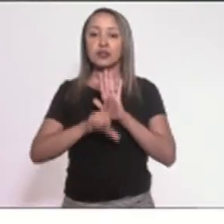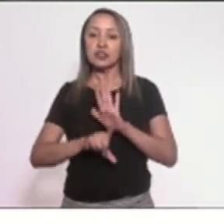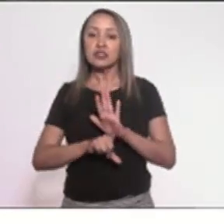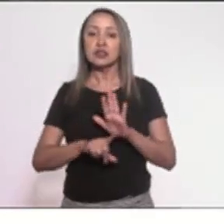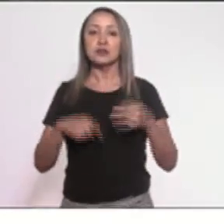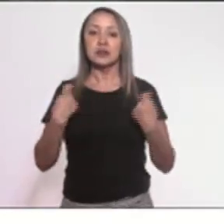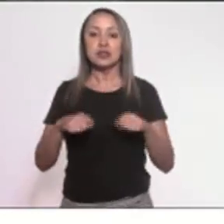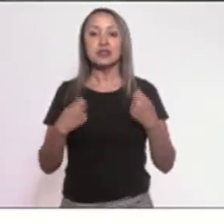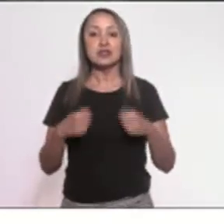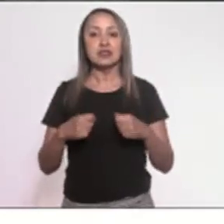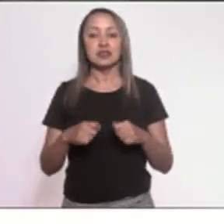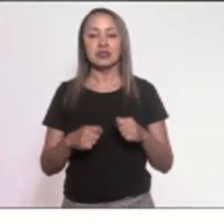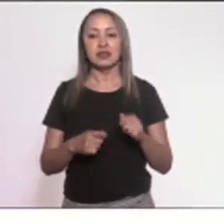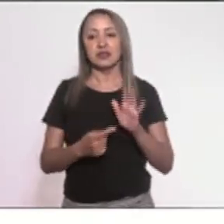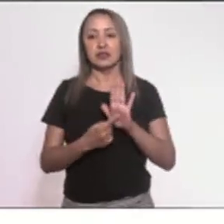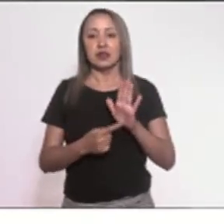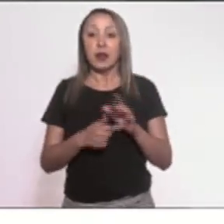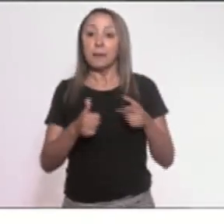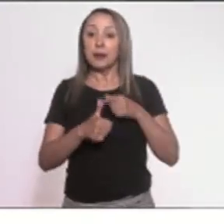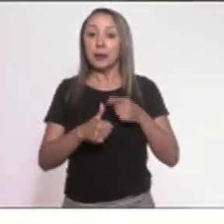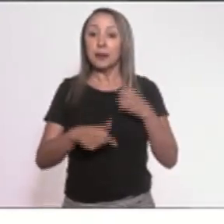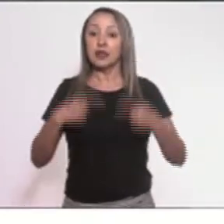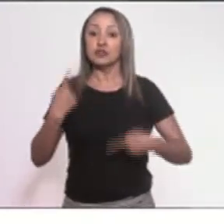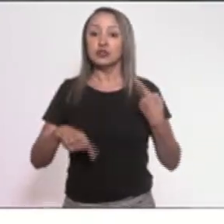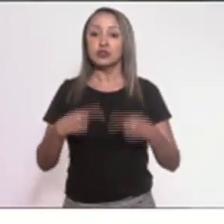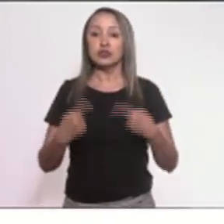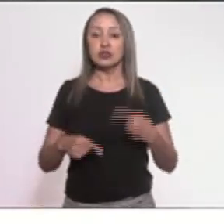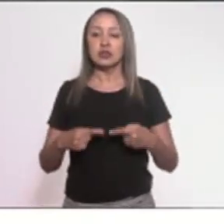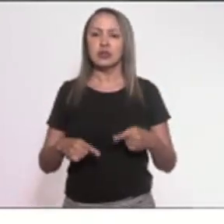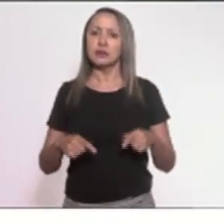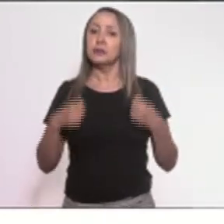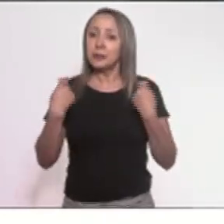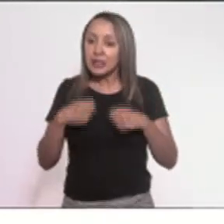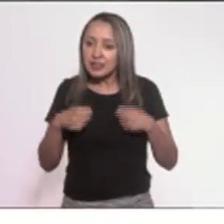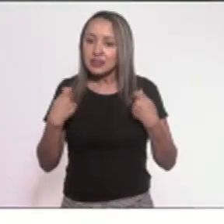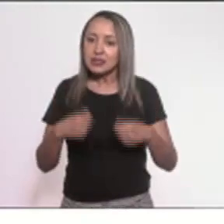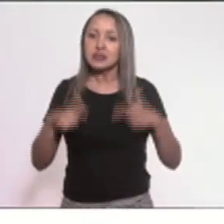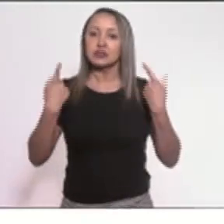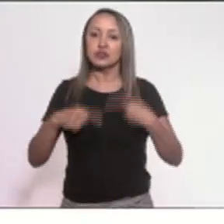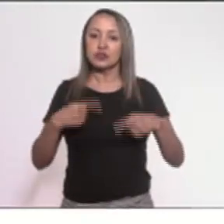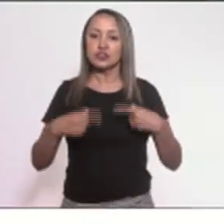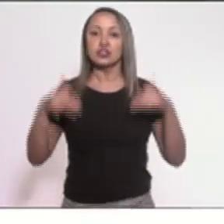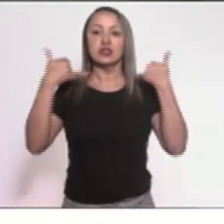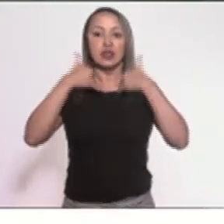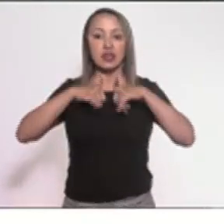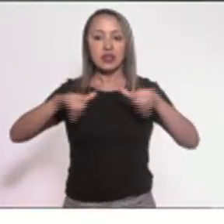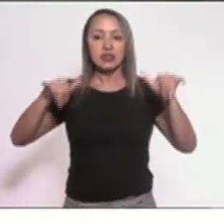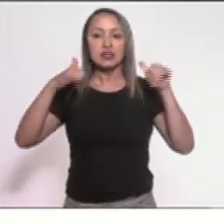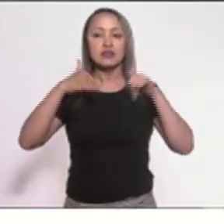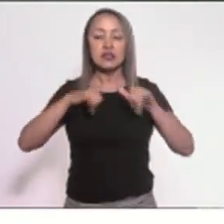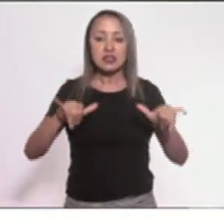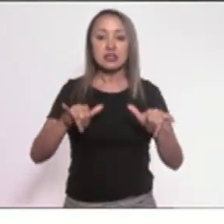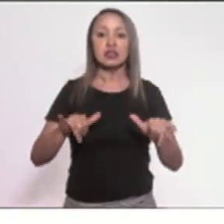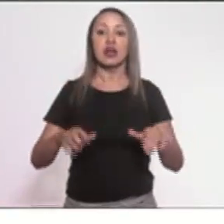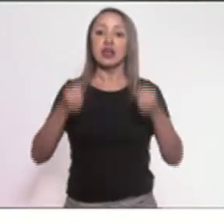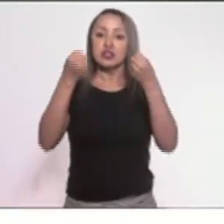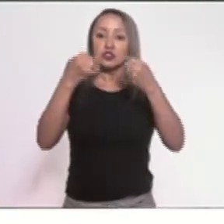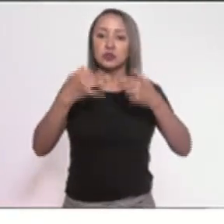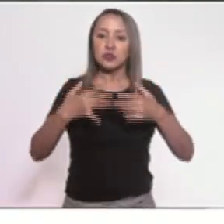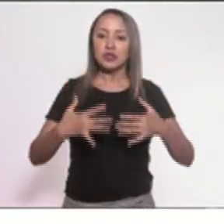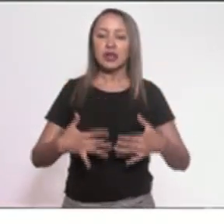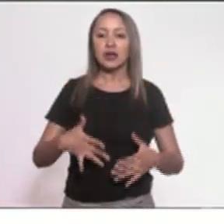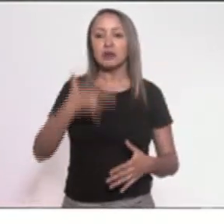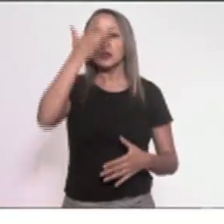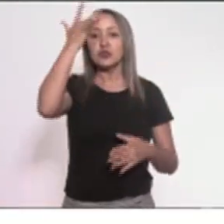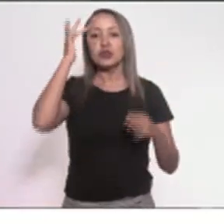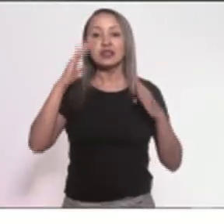isso, ó, tramitação, primeira discussão. Então, tem que discutir, tem que informar para os demais deputados, informar para quem está